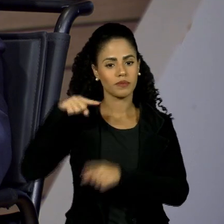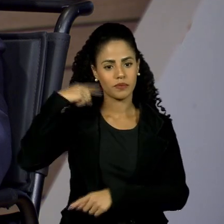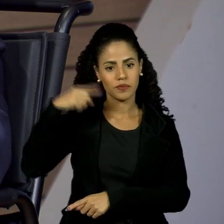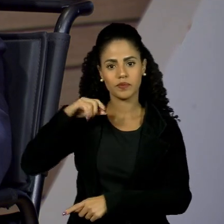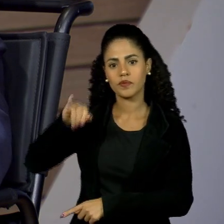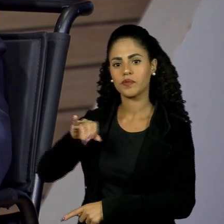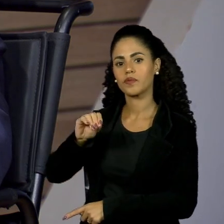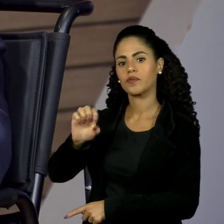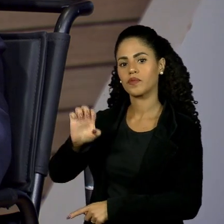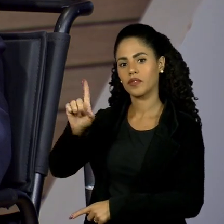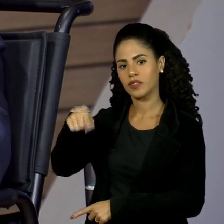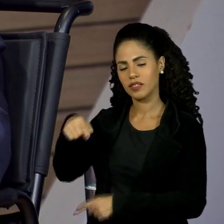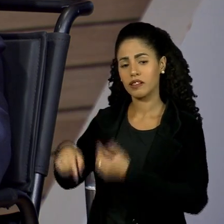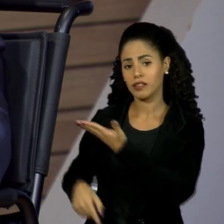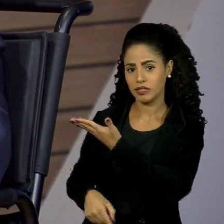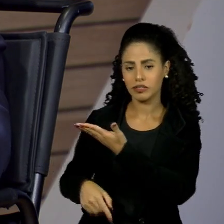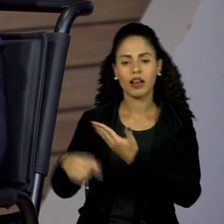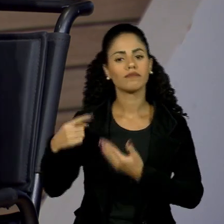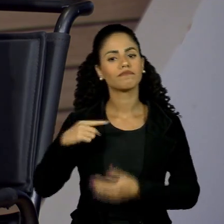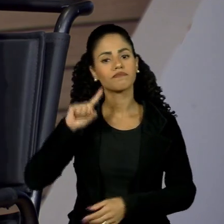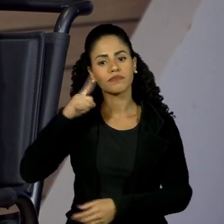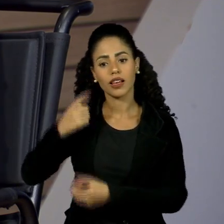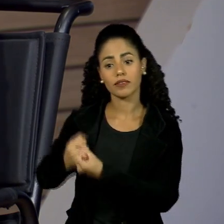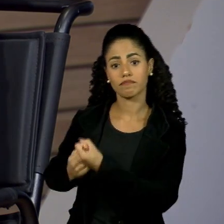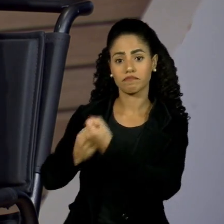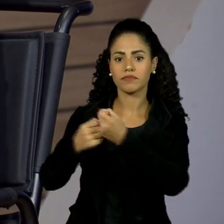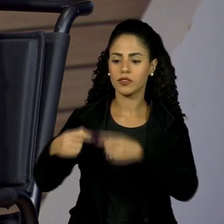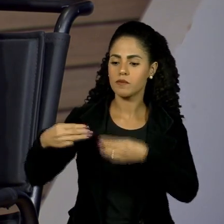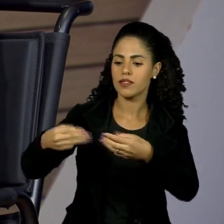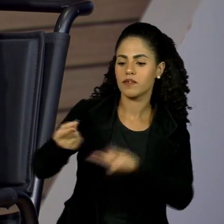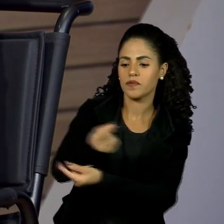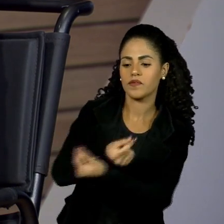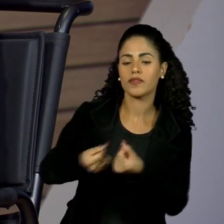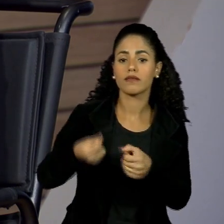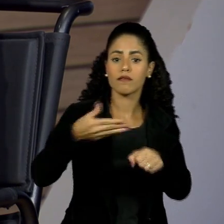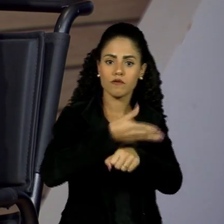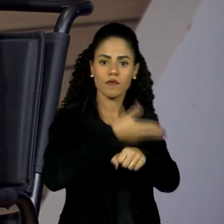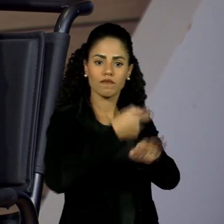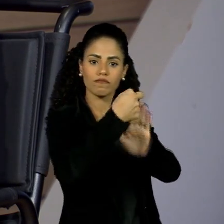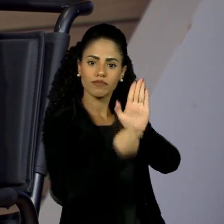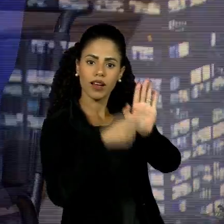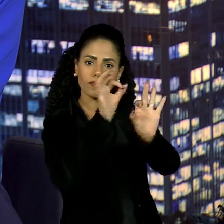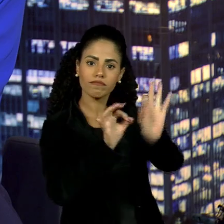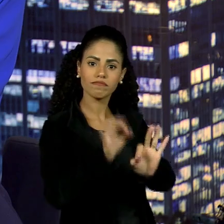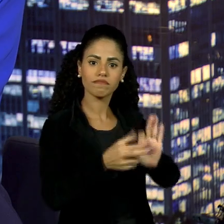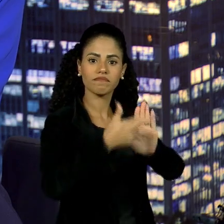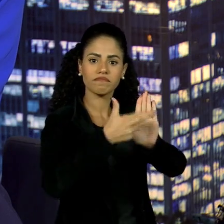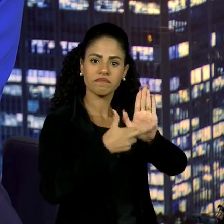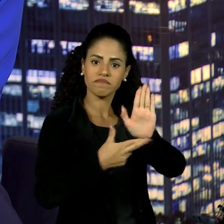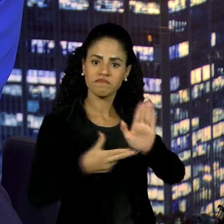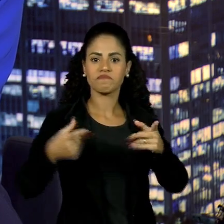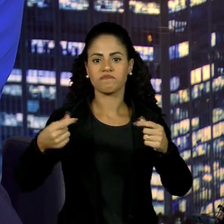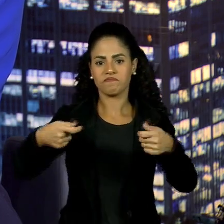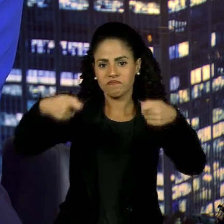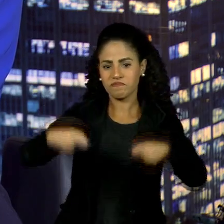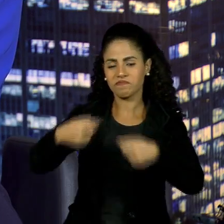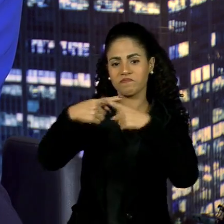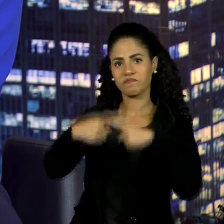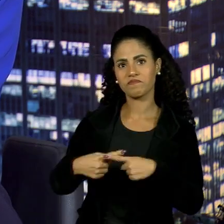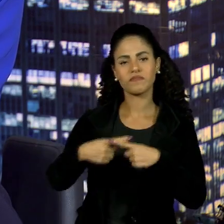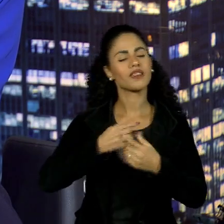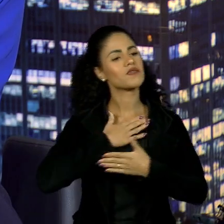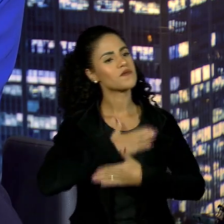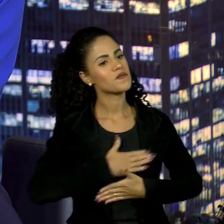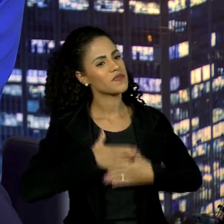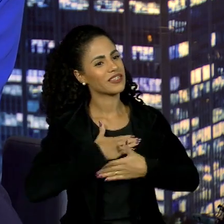José Francisco Mansur, que é ex-assessor especial do Ministério da Fazenda e que participou do texto da regulamentação das apostas. Foi um